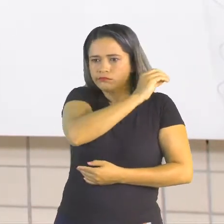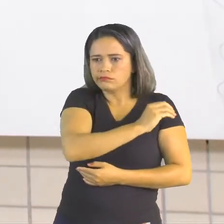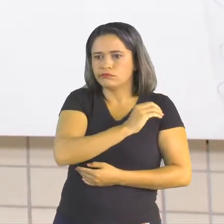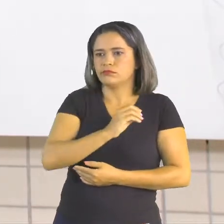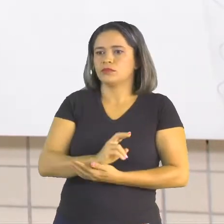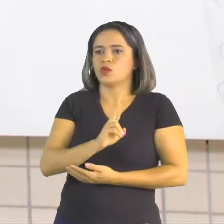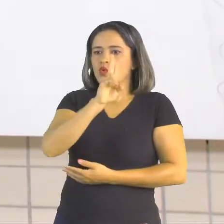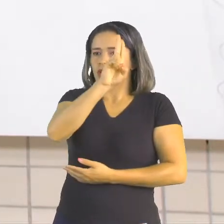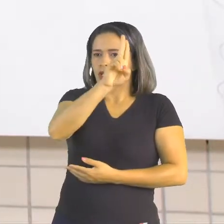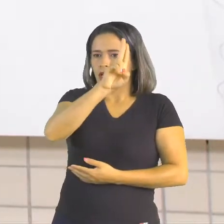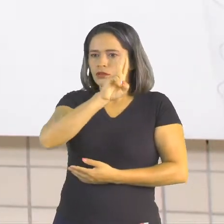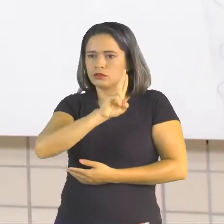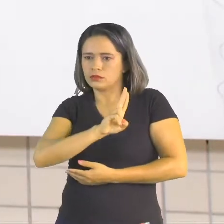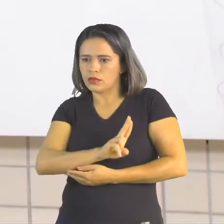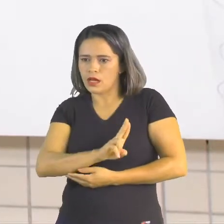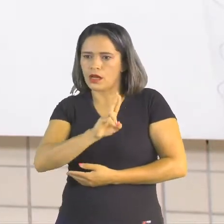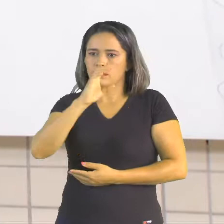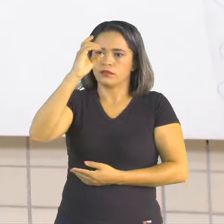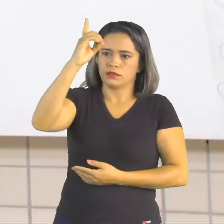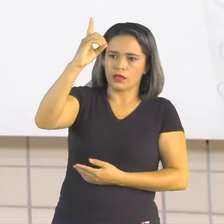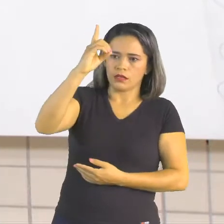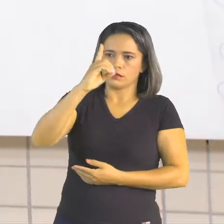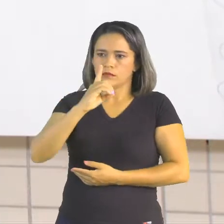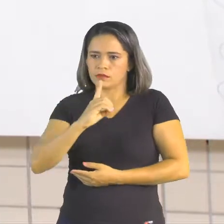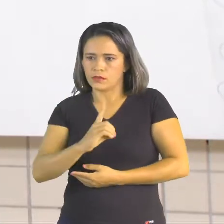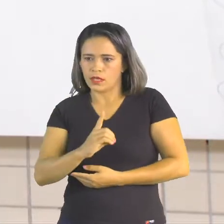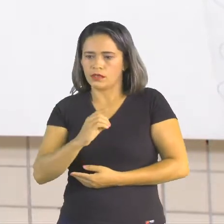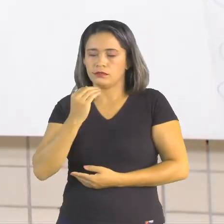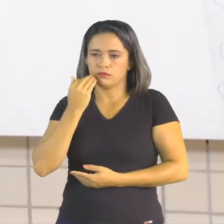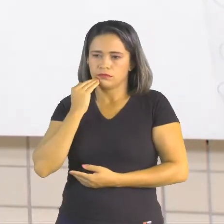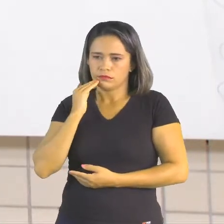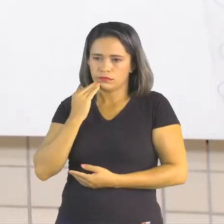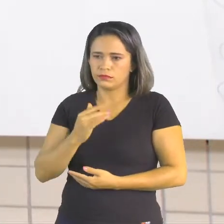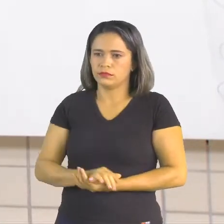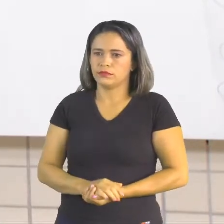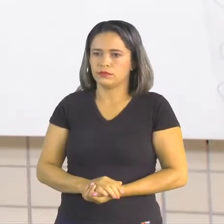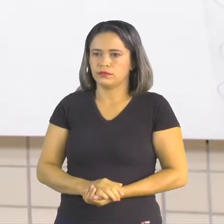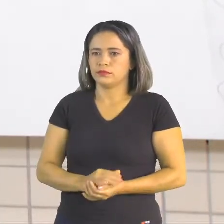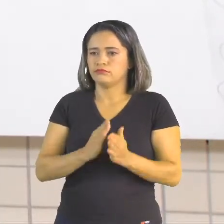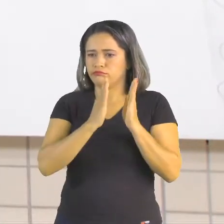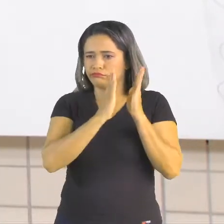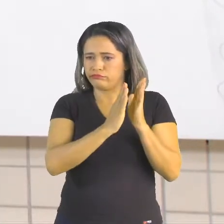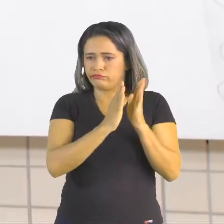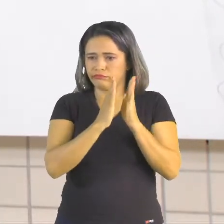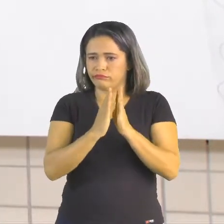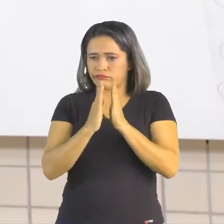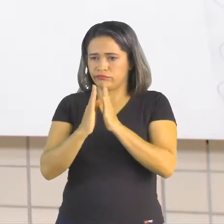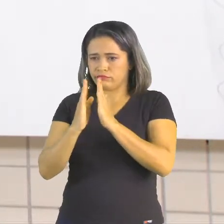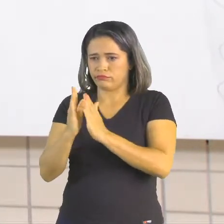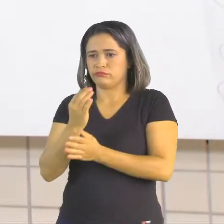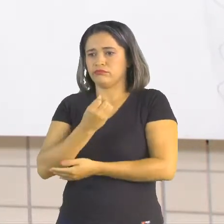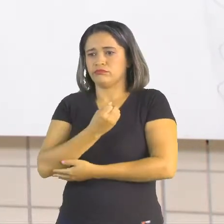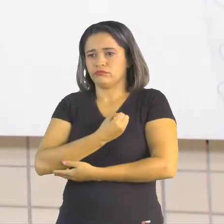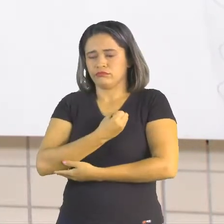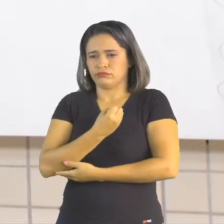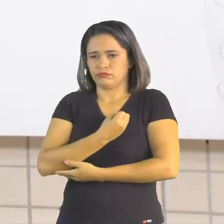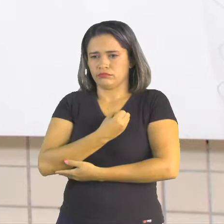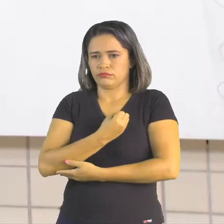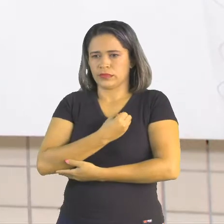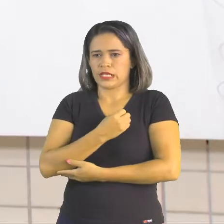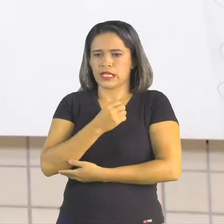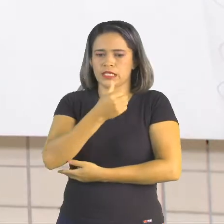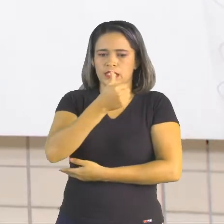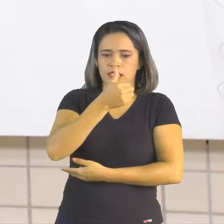unidade com unidade. E lembrando que essas ordens de um número, elas são de 10